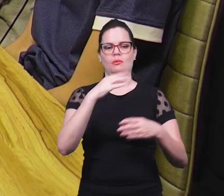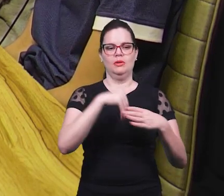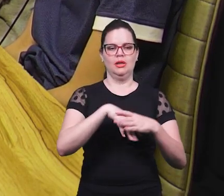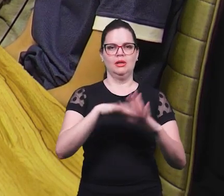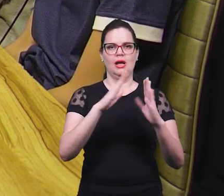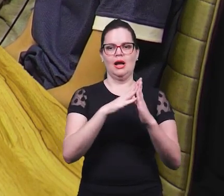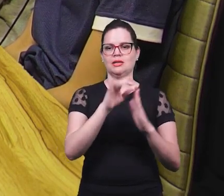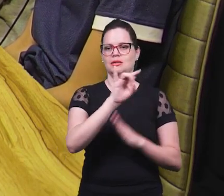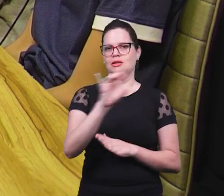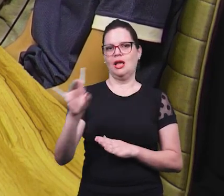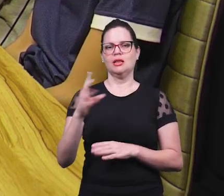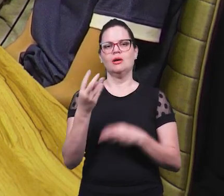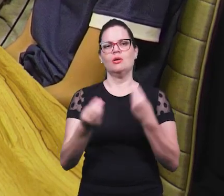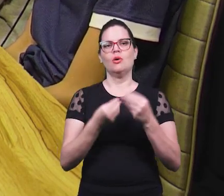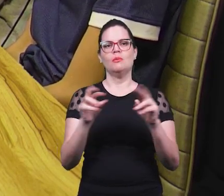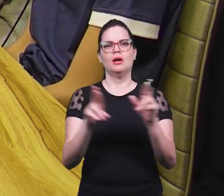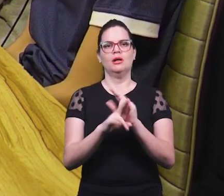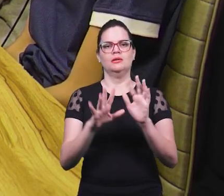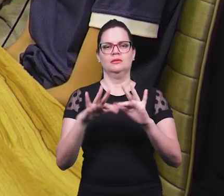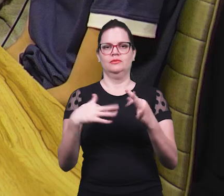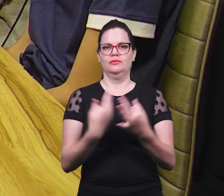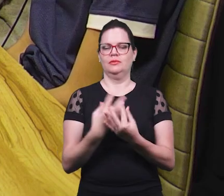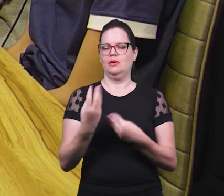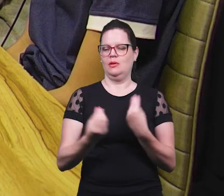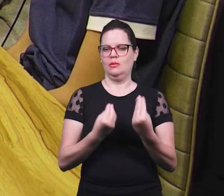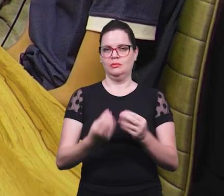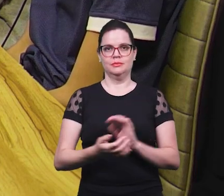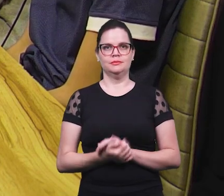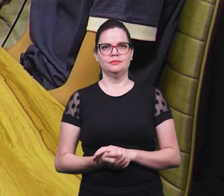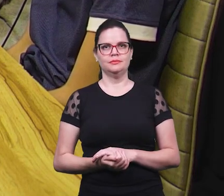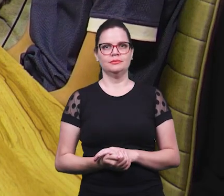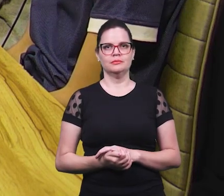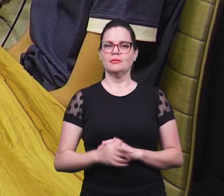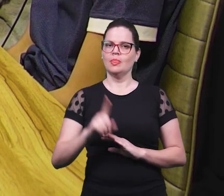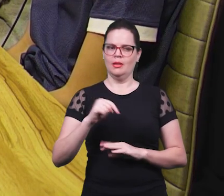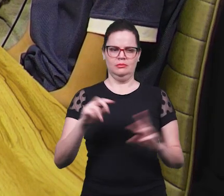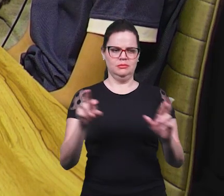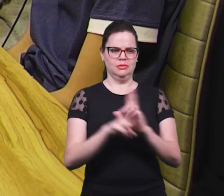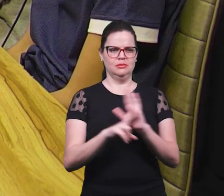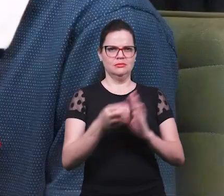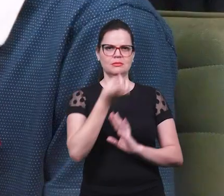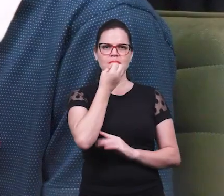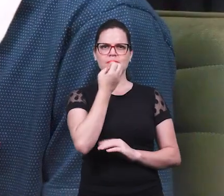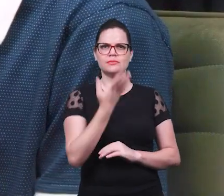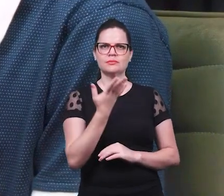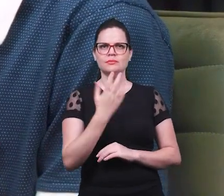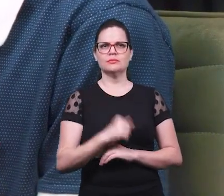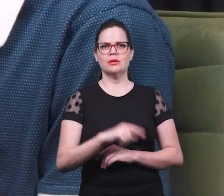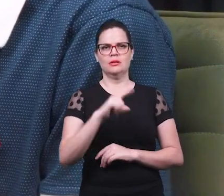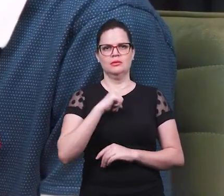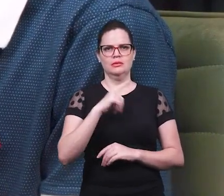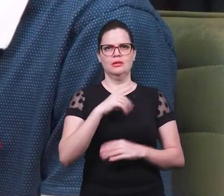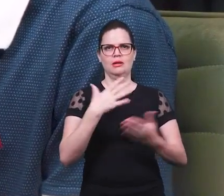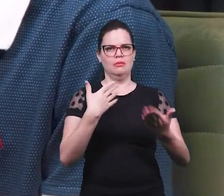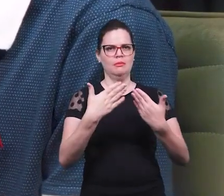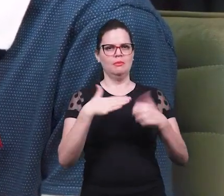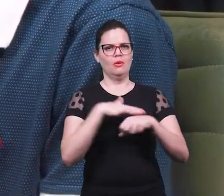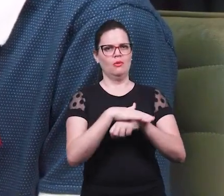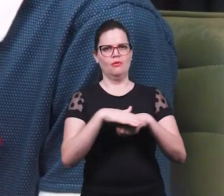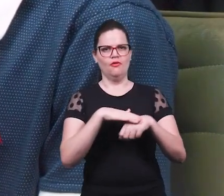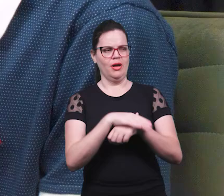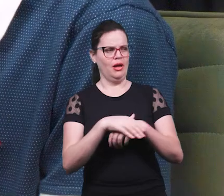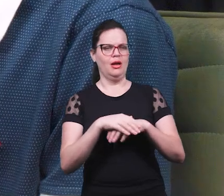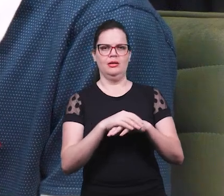de vocês? Dudu, pode falar. É um relacionamento bom, a gente tem um diálogo